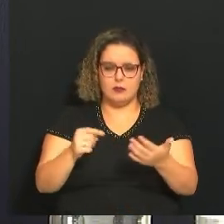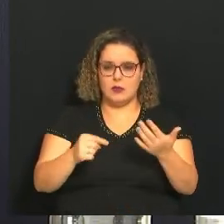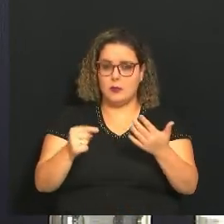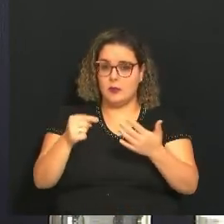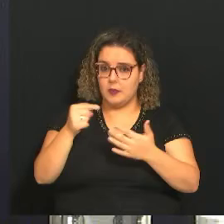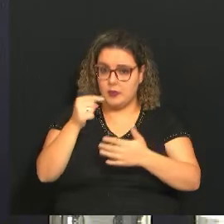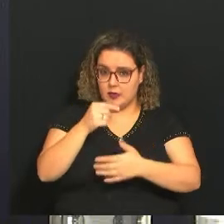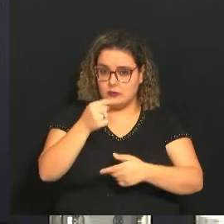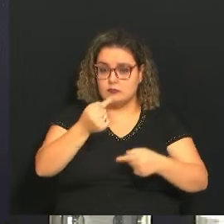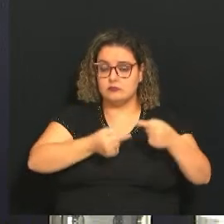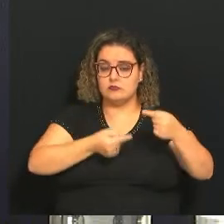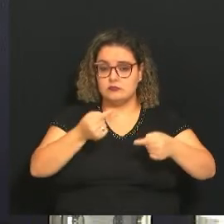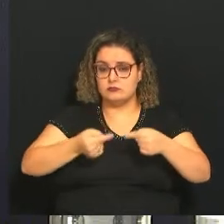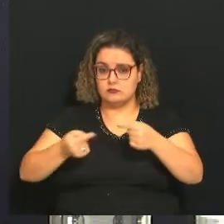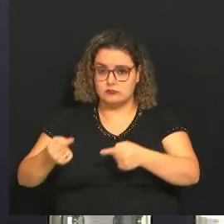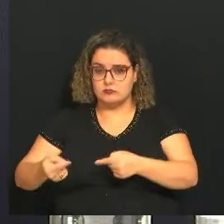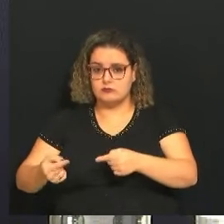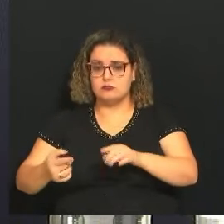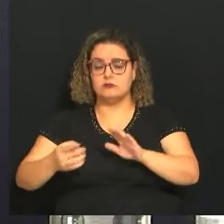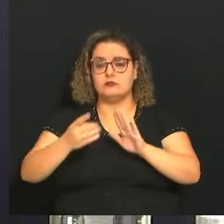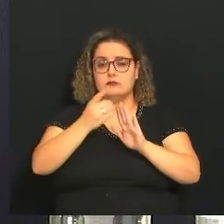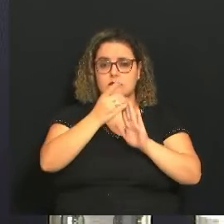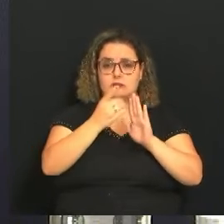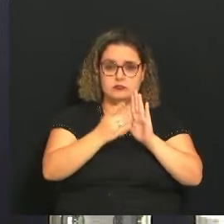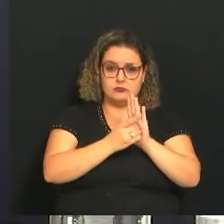que é debatido nesse decreto, e